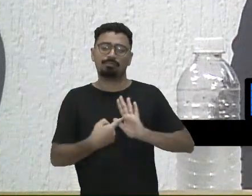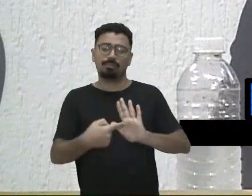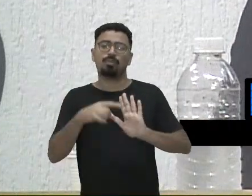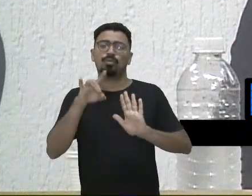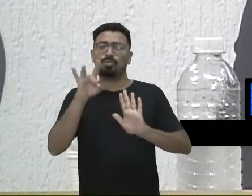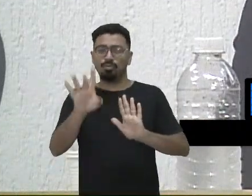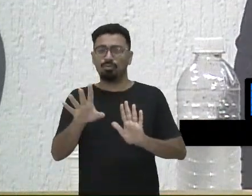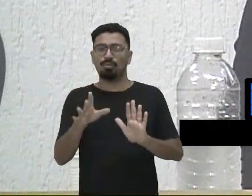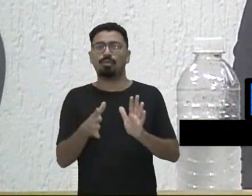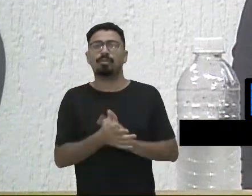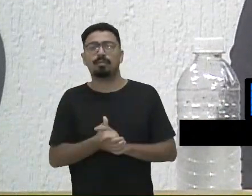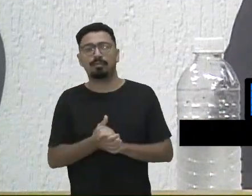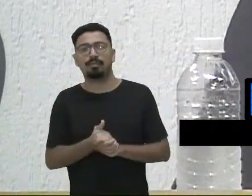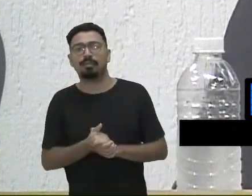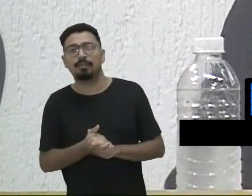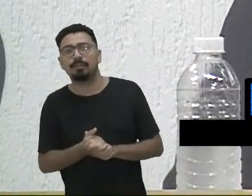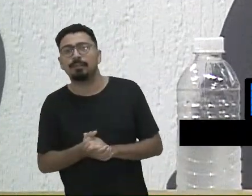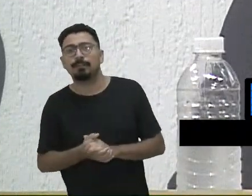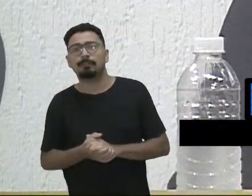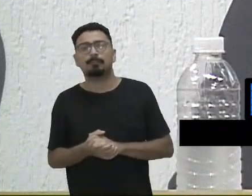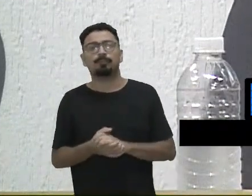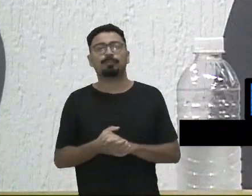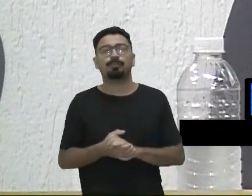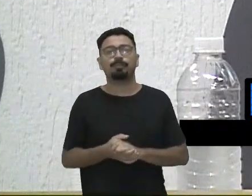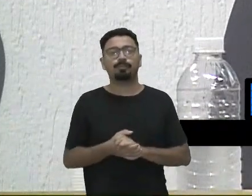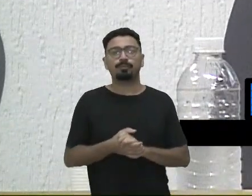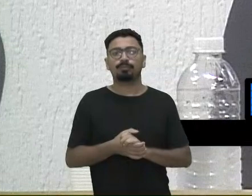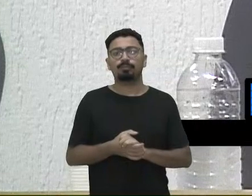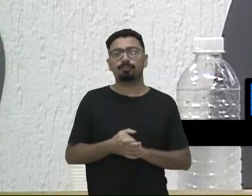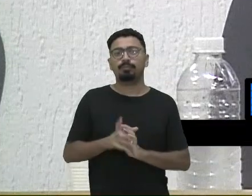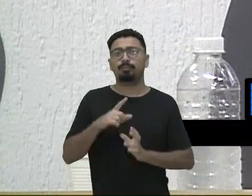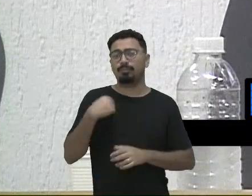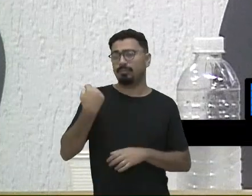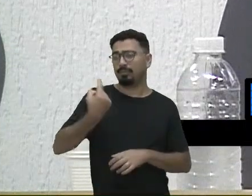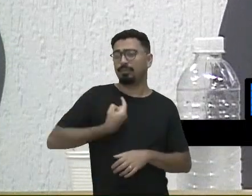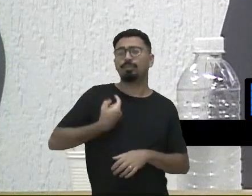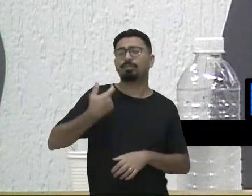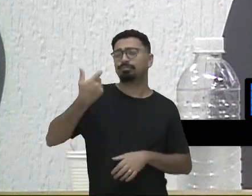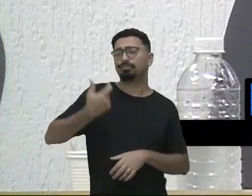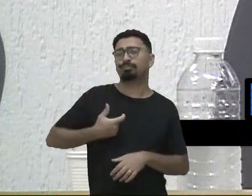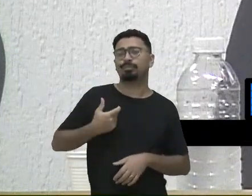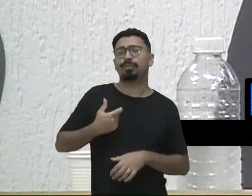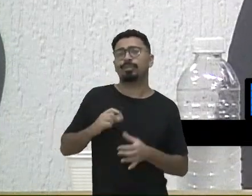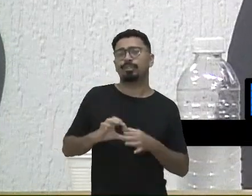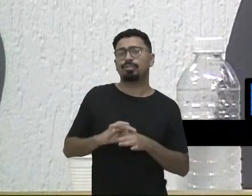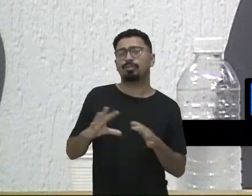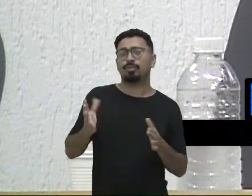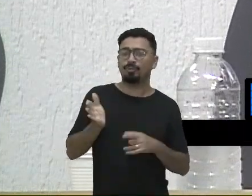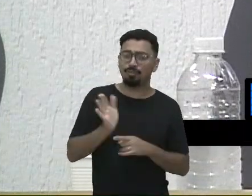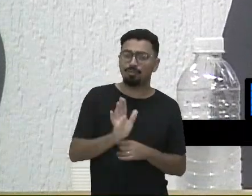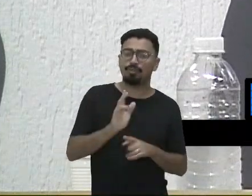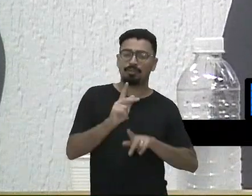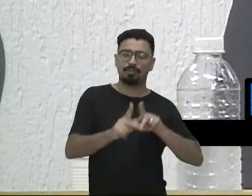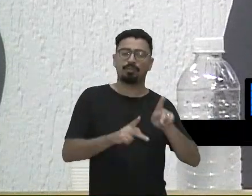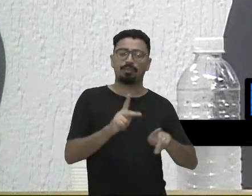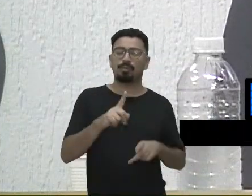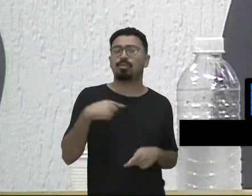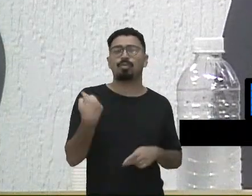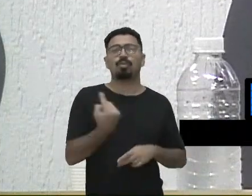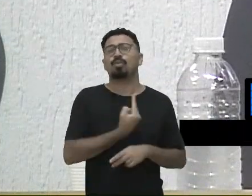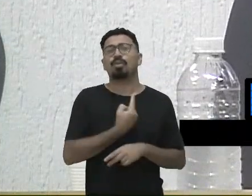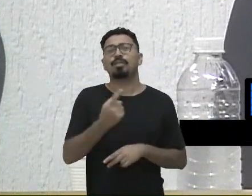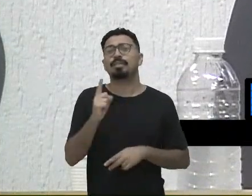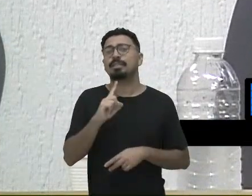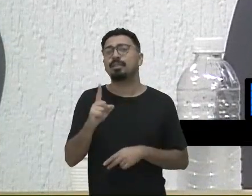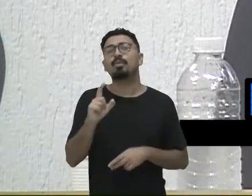e demonstra materialmente que não estamos ali dispostos a ajudar aquele público, que não estamos ali dispostos